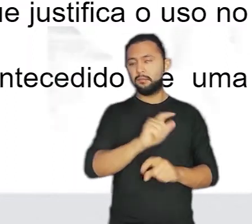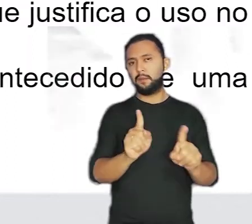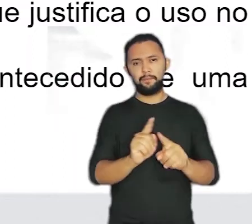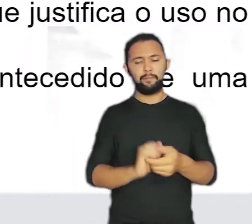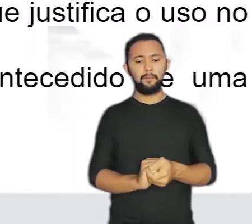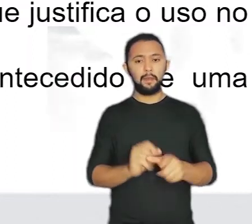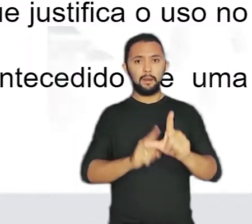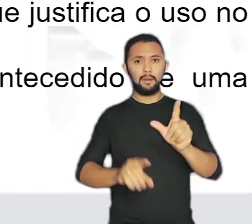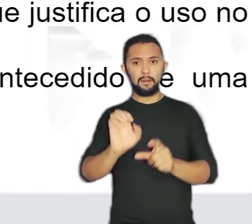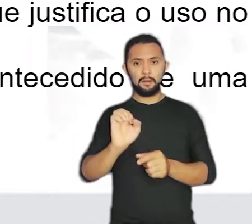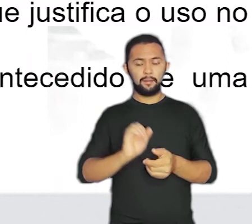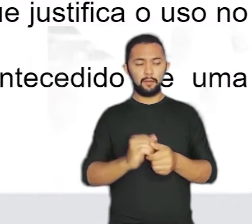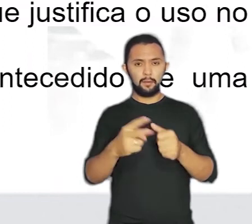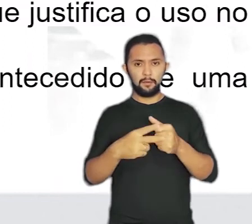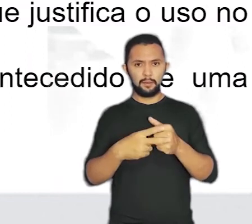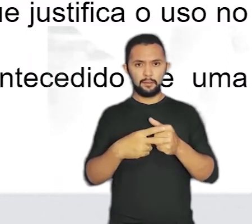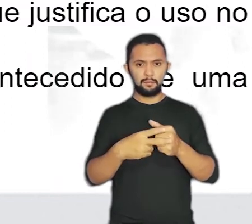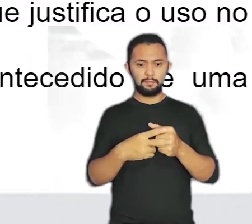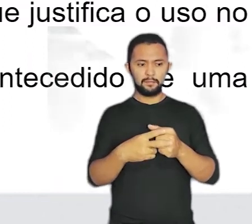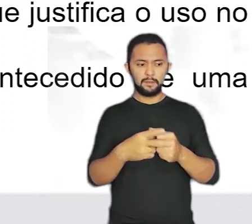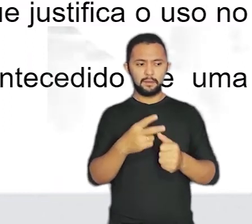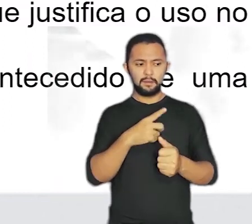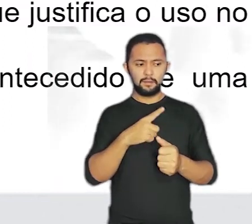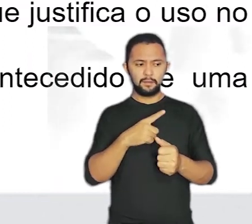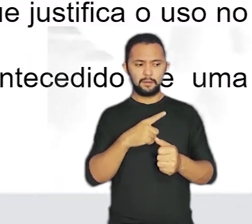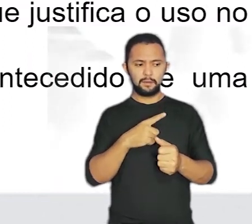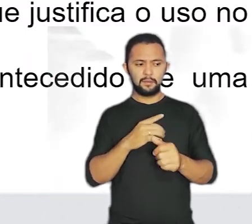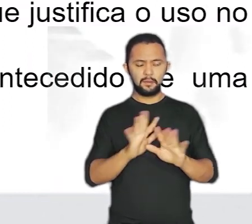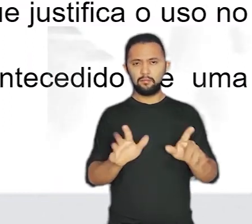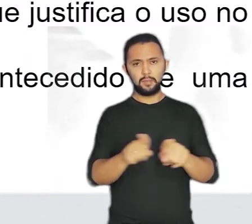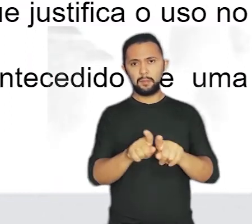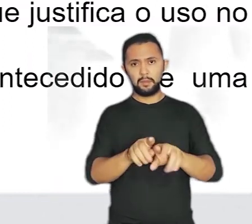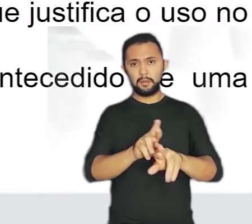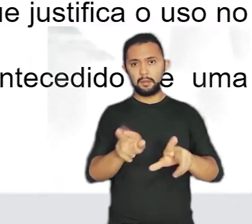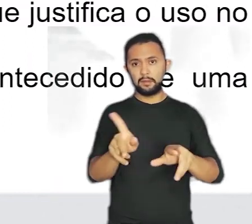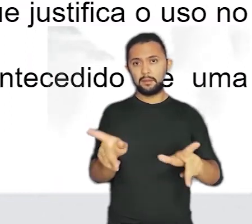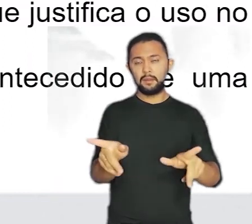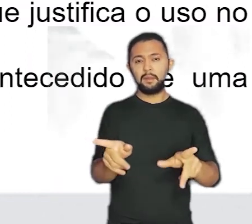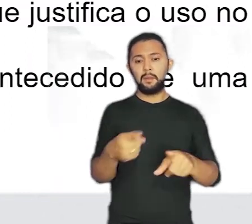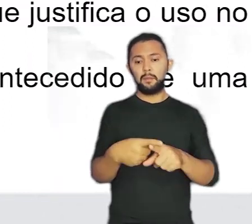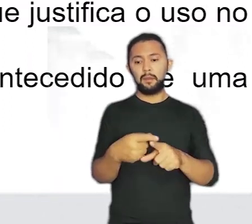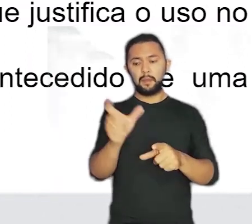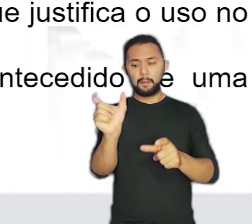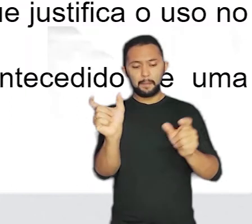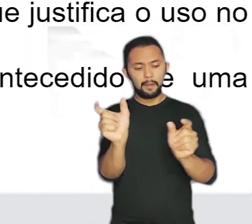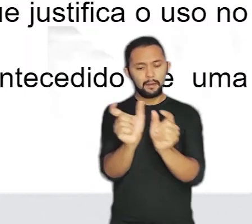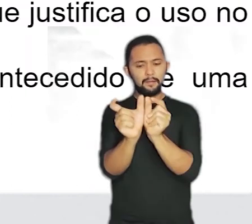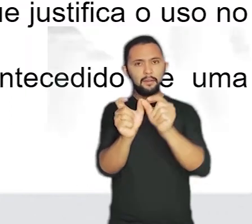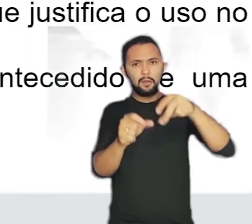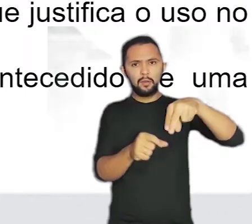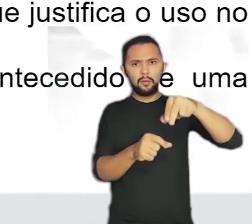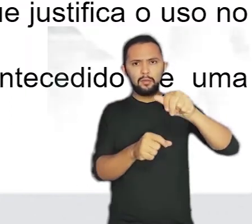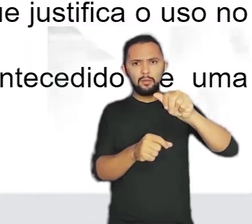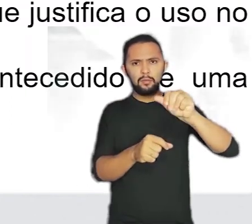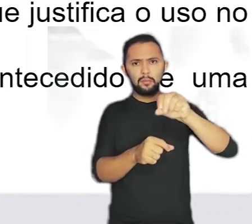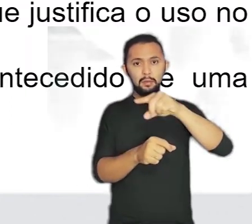verbo haver no sentido de existir, quando antecedido de uma partícula de negação, fica no singular. Não é porque eu tenho essa partícula aqui, o não, antes do